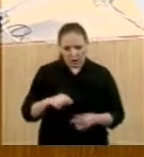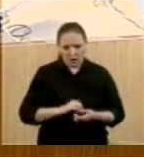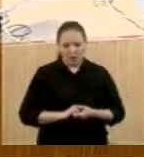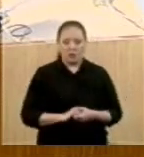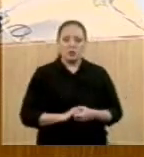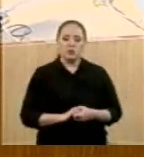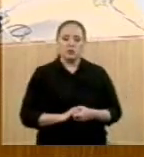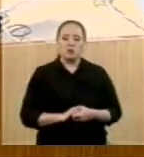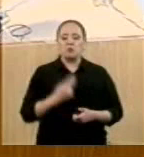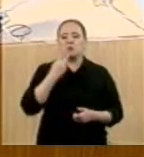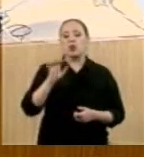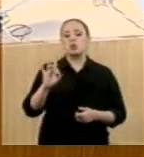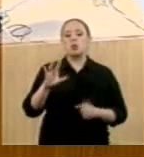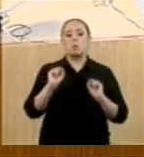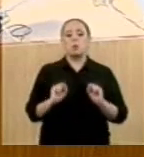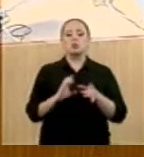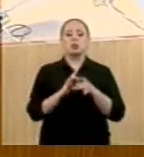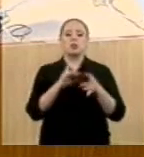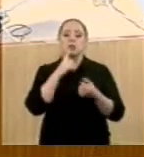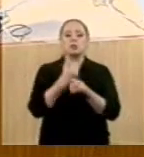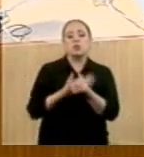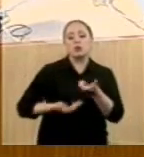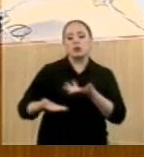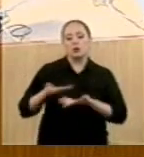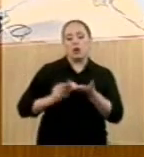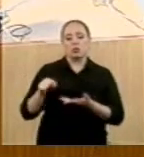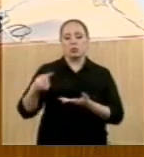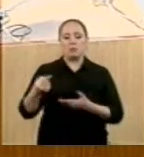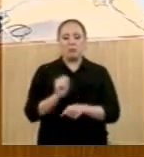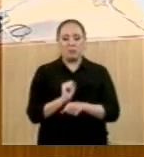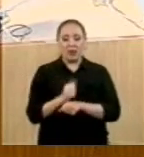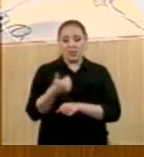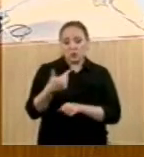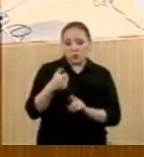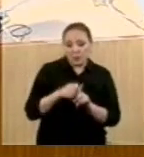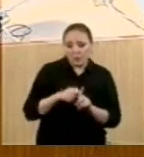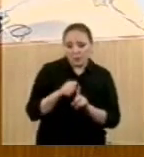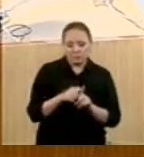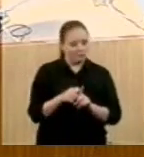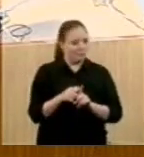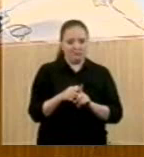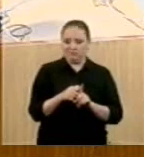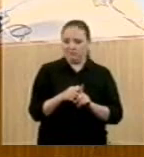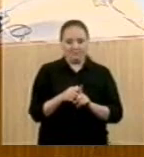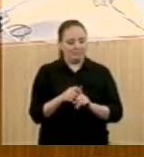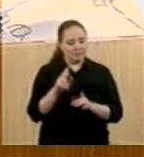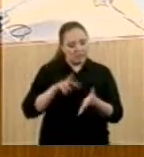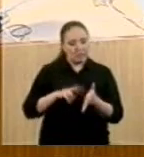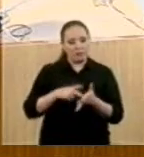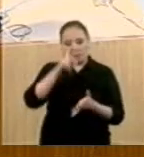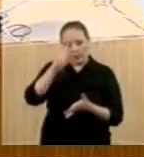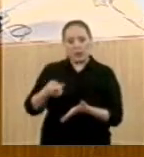somente possam doar sangue após o lapso temporal de 12 meses é impor também